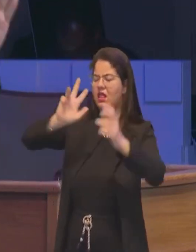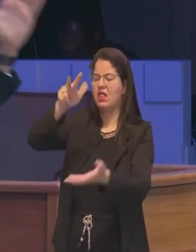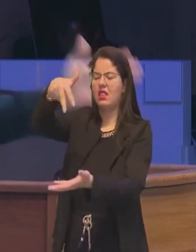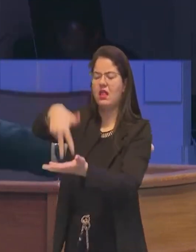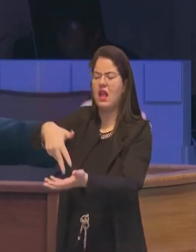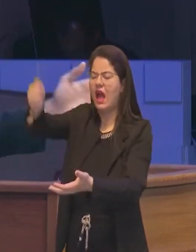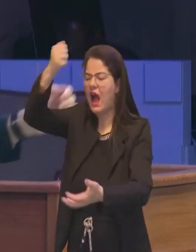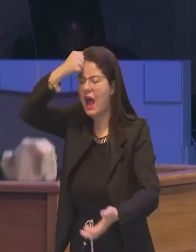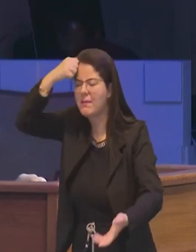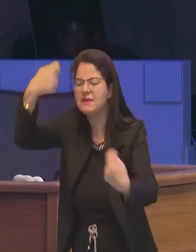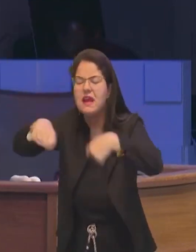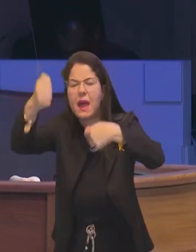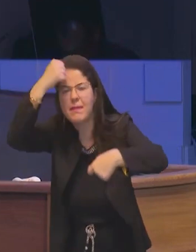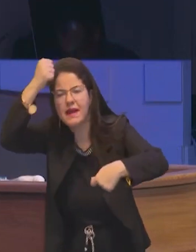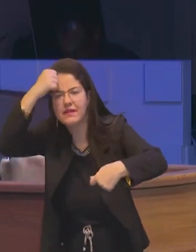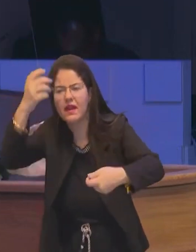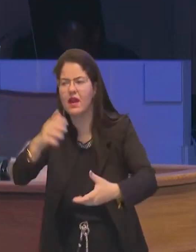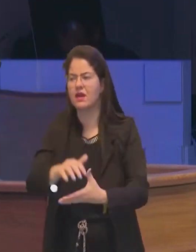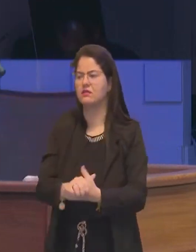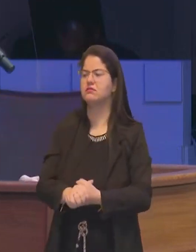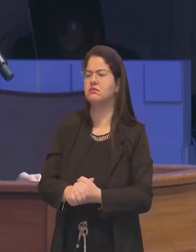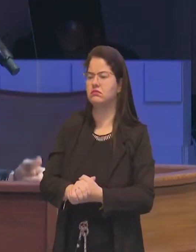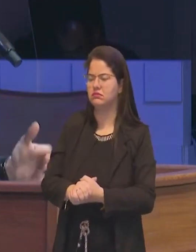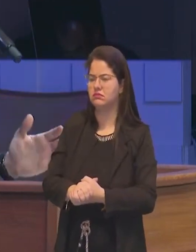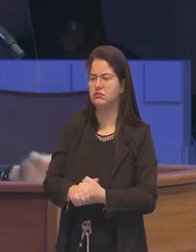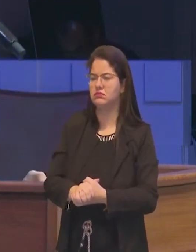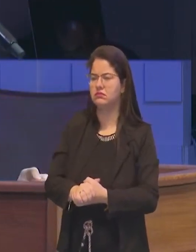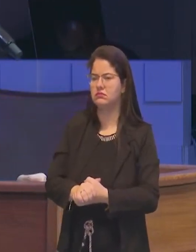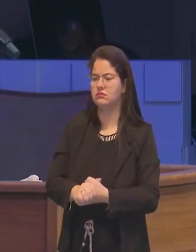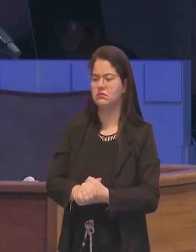ruas: arrependam-se. No